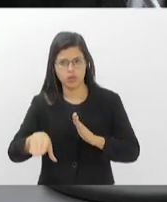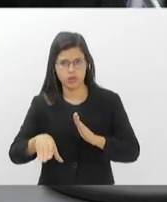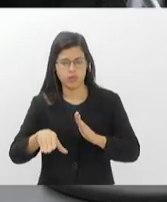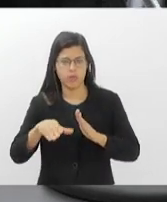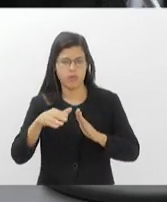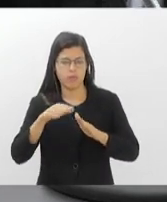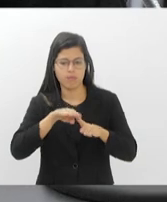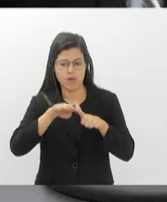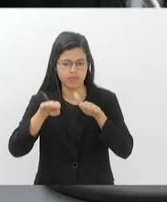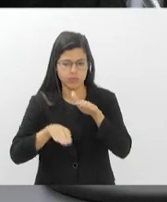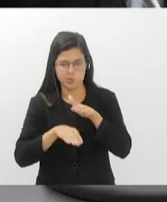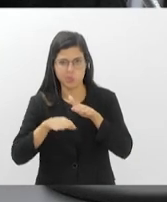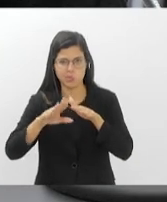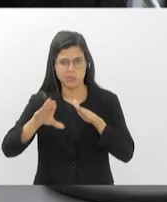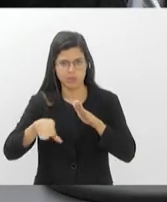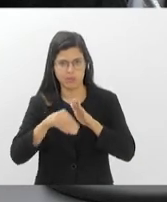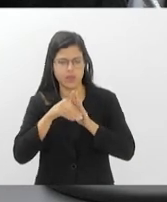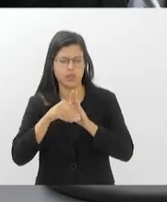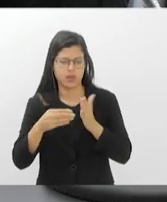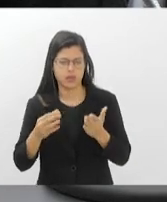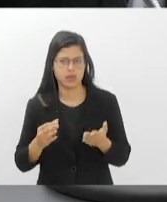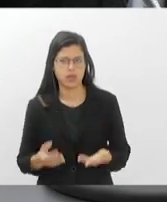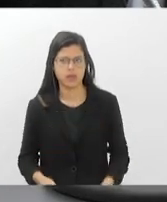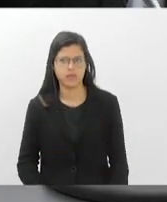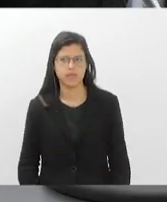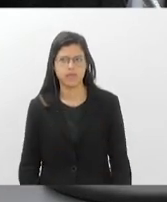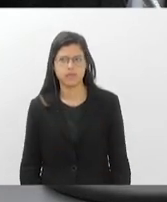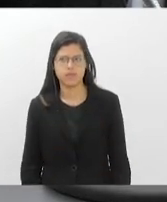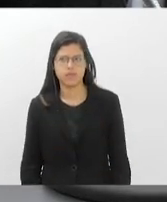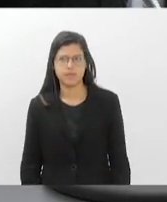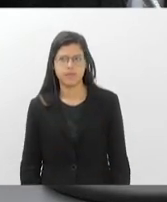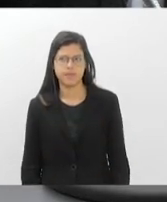Entendeu, deputado Paulo? Subemenda. Faria uma subemenda à emenda.